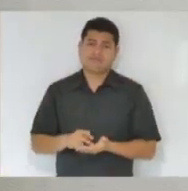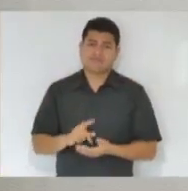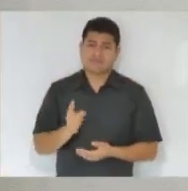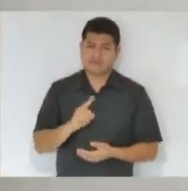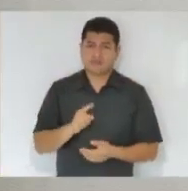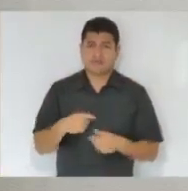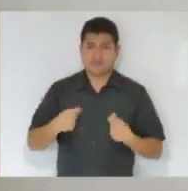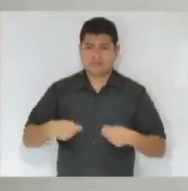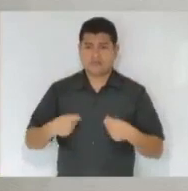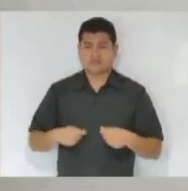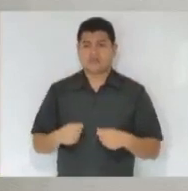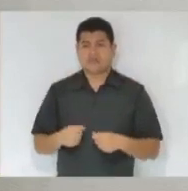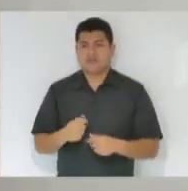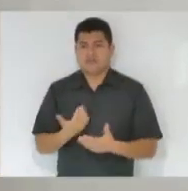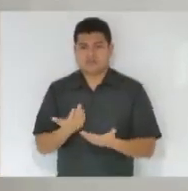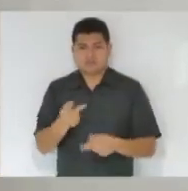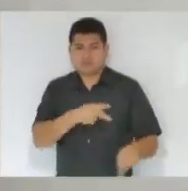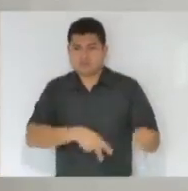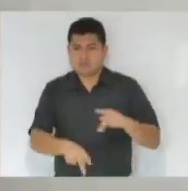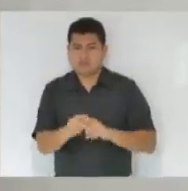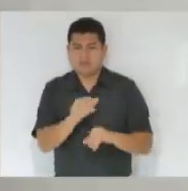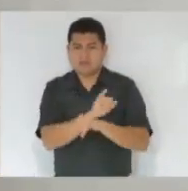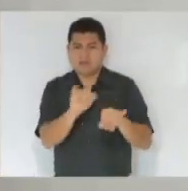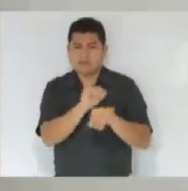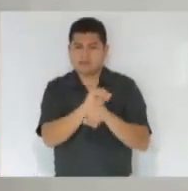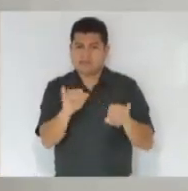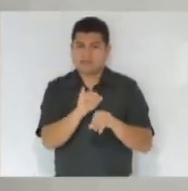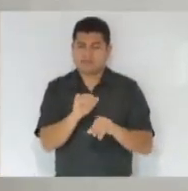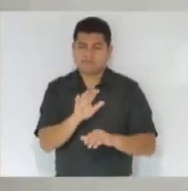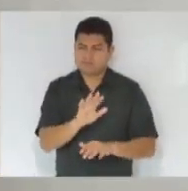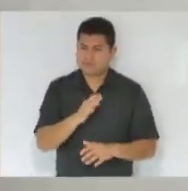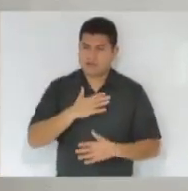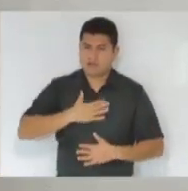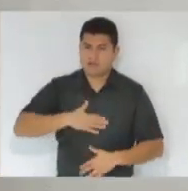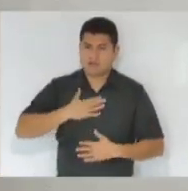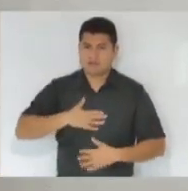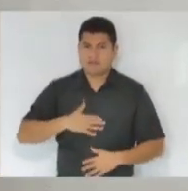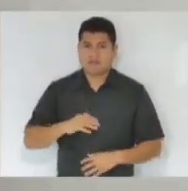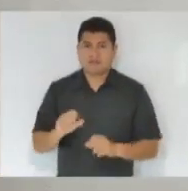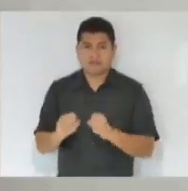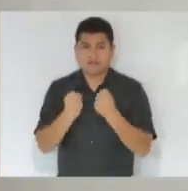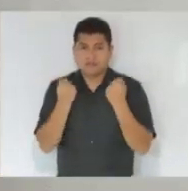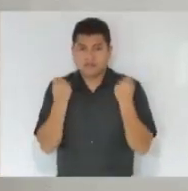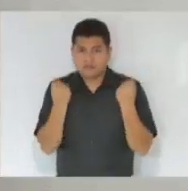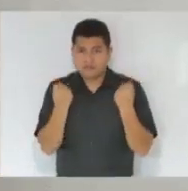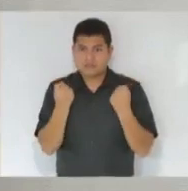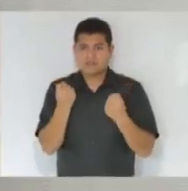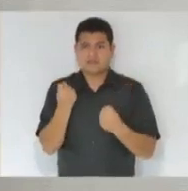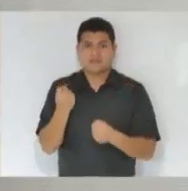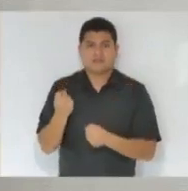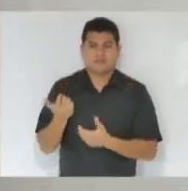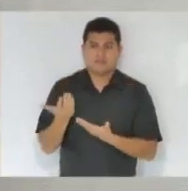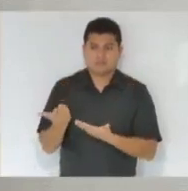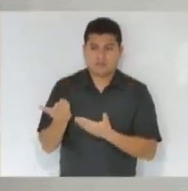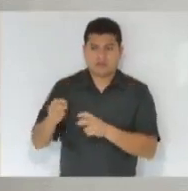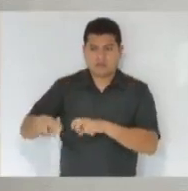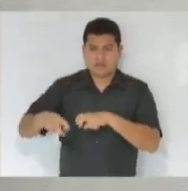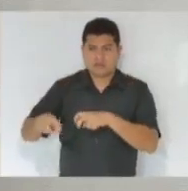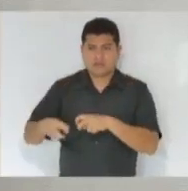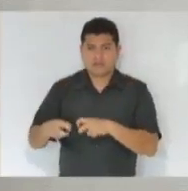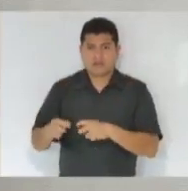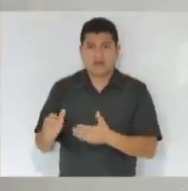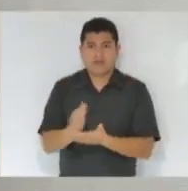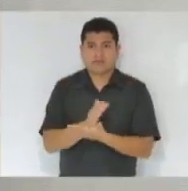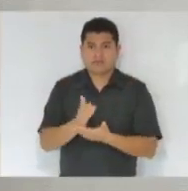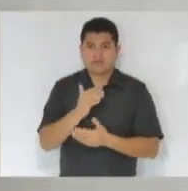para a população. Os defensivos agrícolas, que são chamados de agrotóxicos, que alguns chamam de